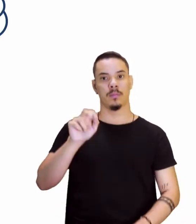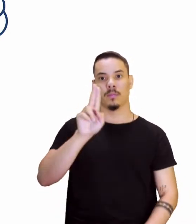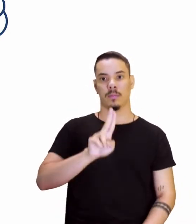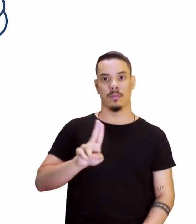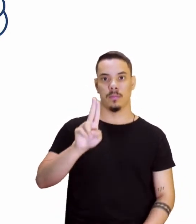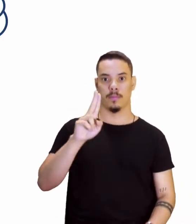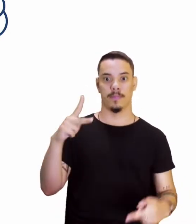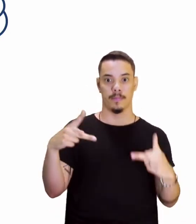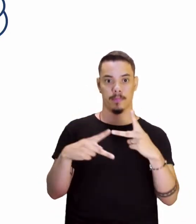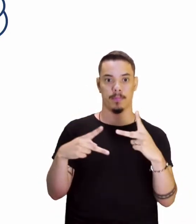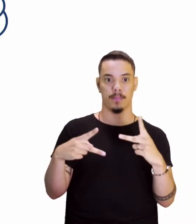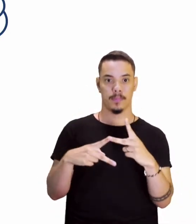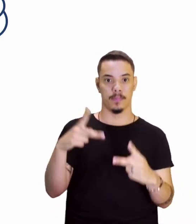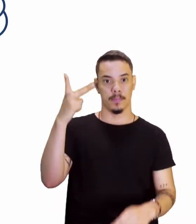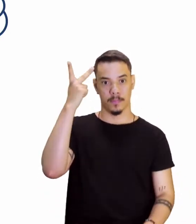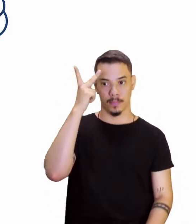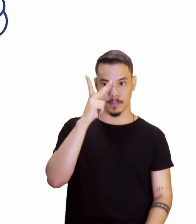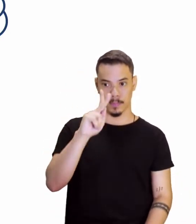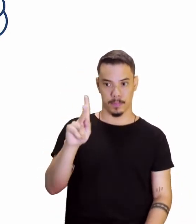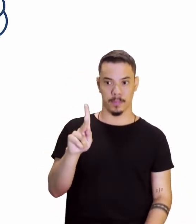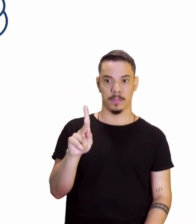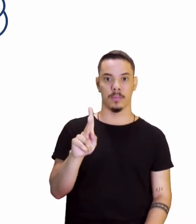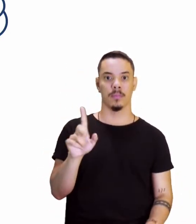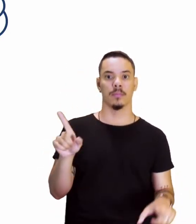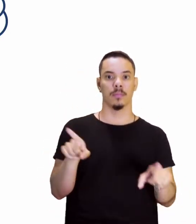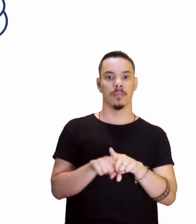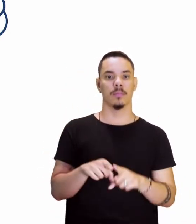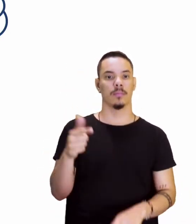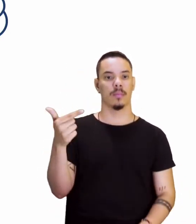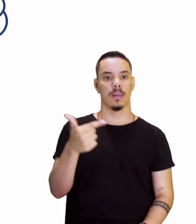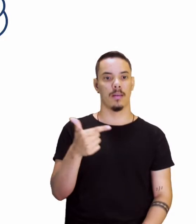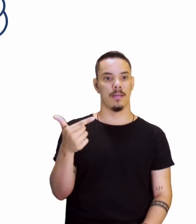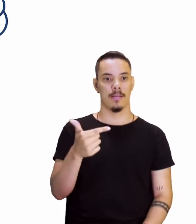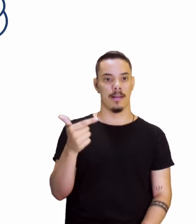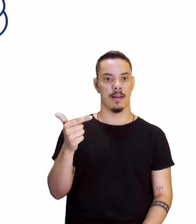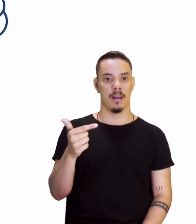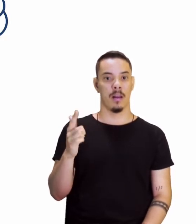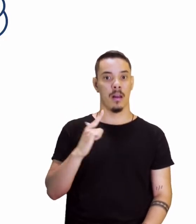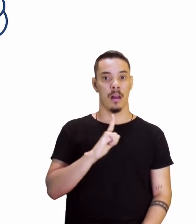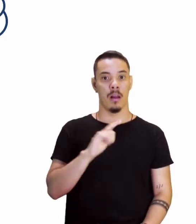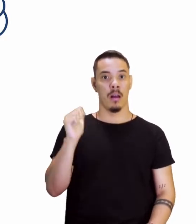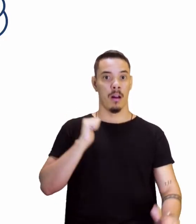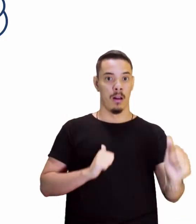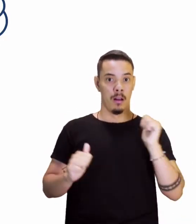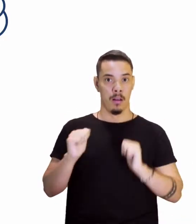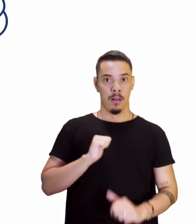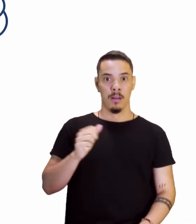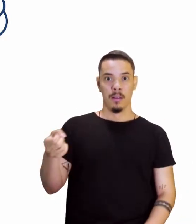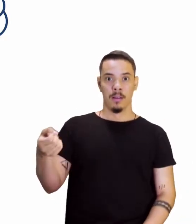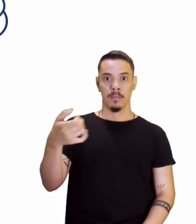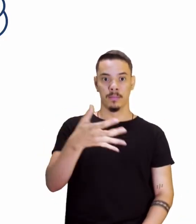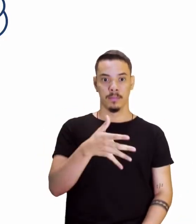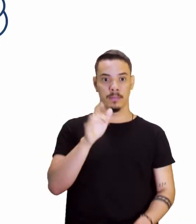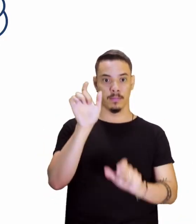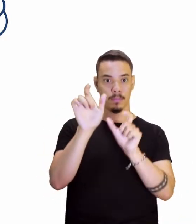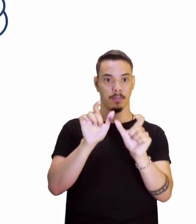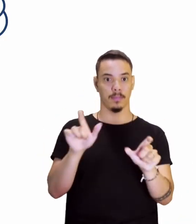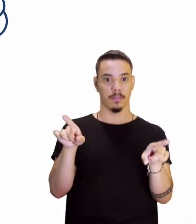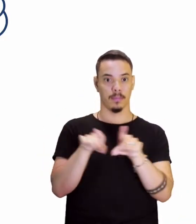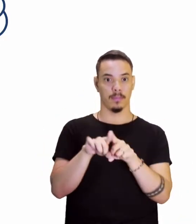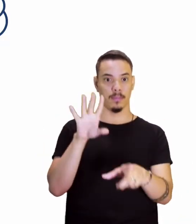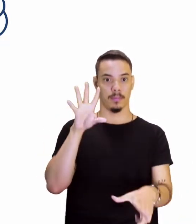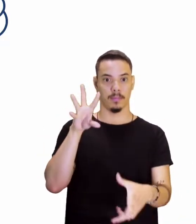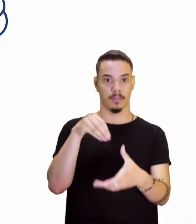para. Aqui na segunda, olhos ansiosos de novas paisagens. Já aqui,